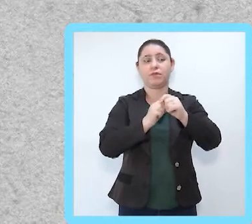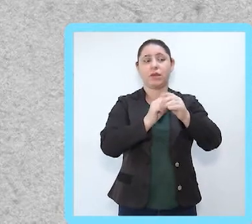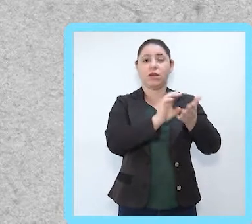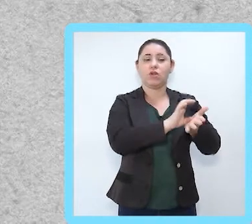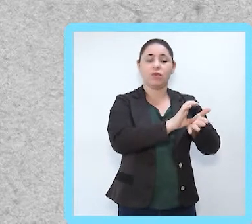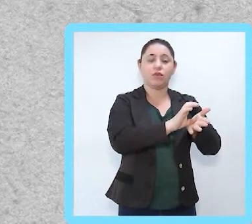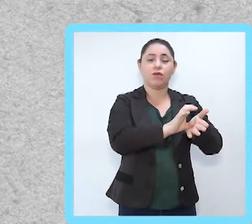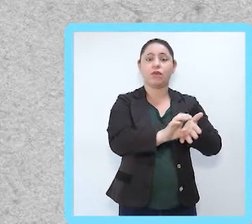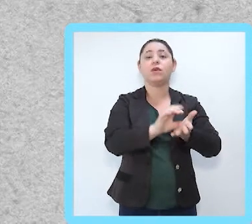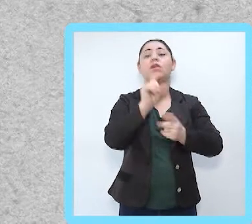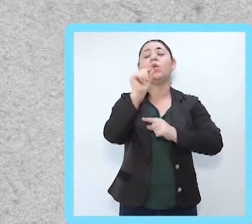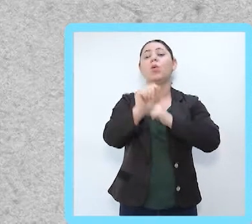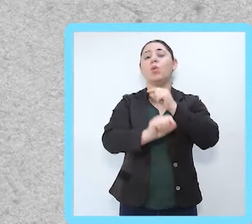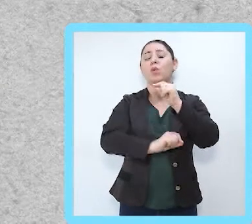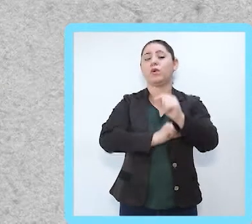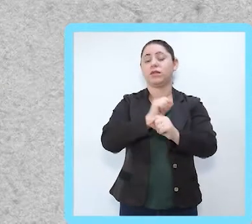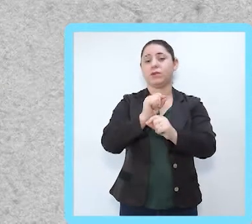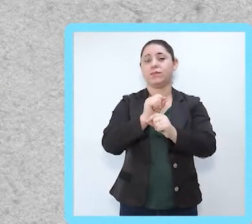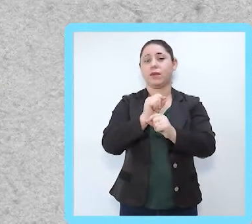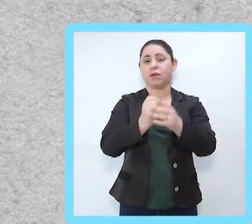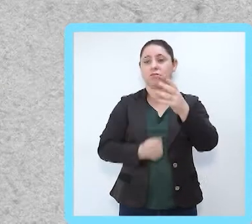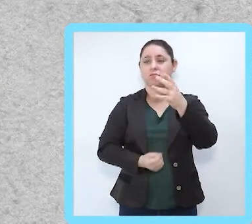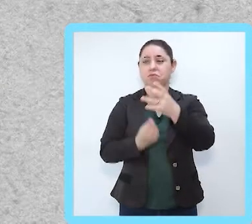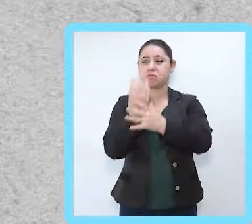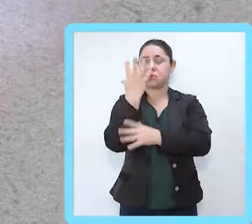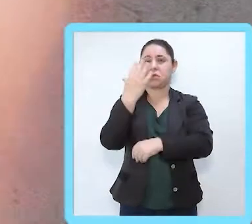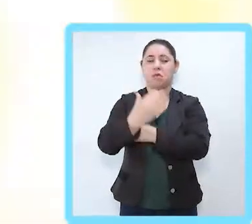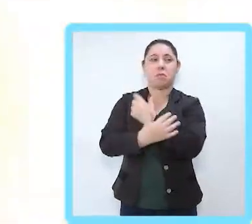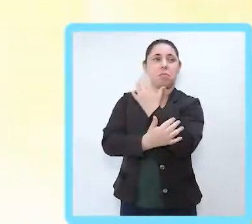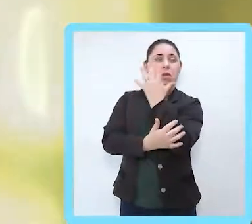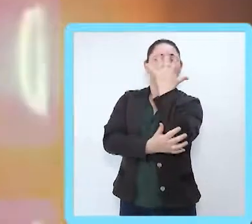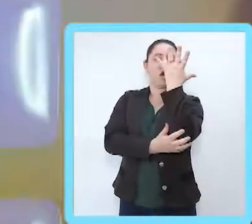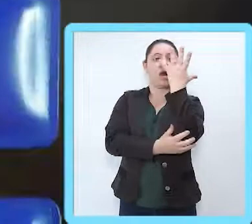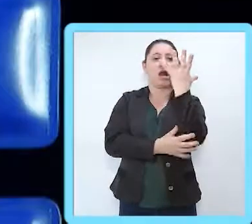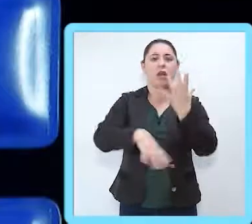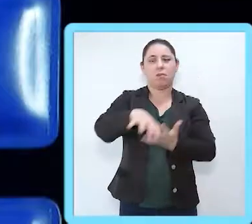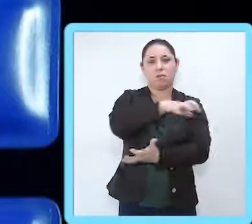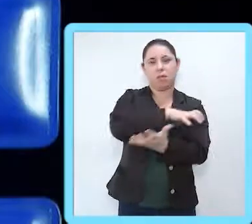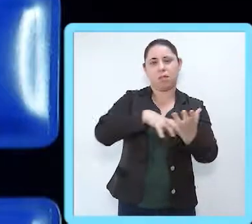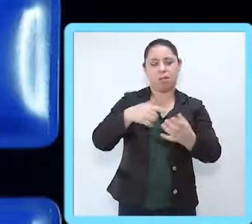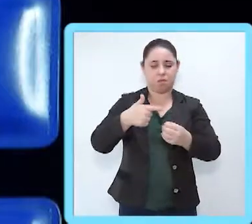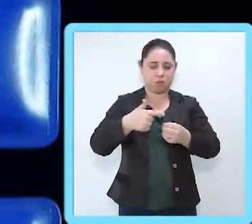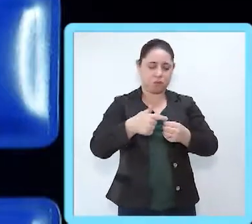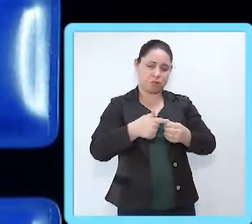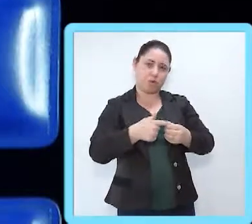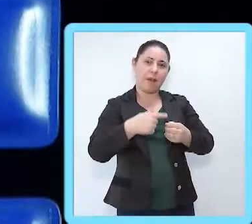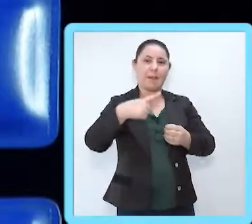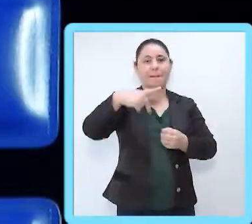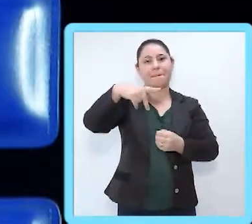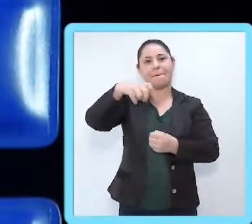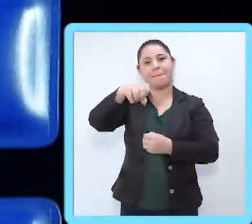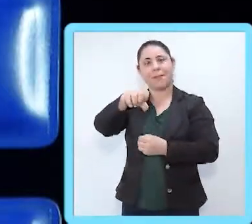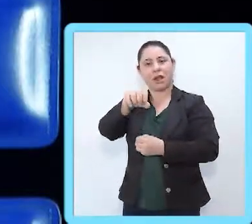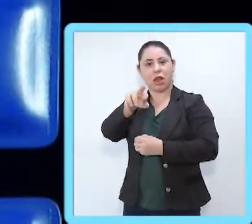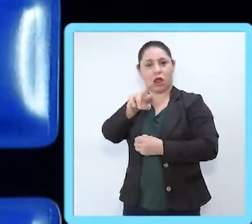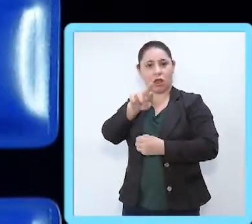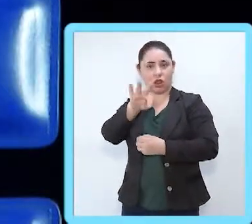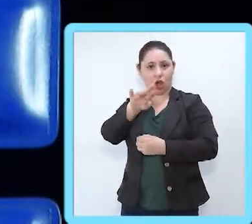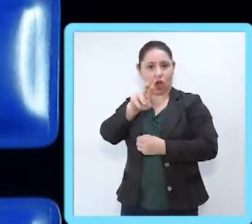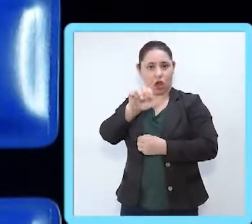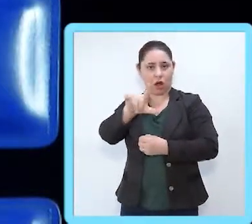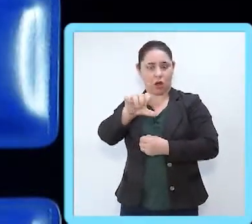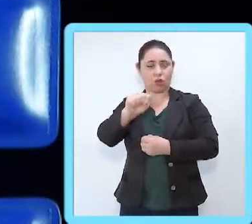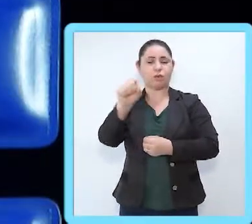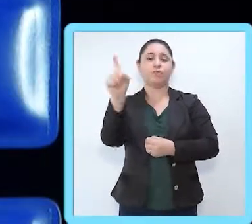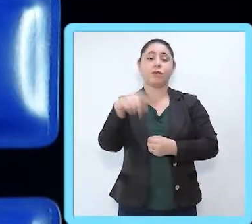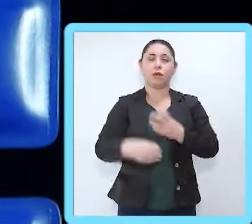reflorestamento. Aconteceu a crise do petróleo, aquela crise do OPEP que nós falávamos. Bom, daí surgiu